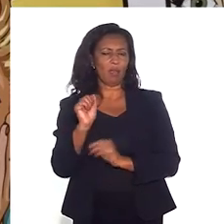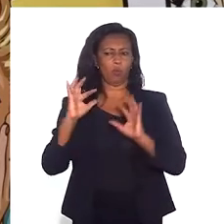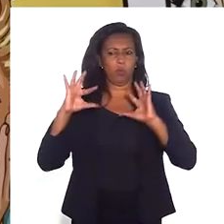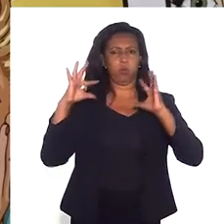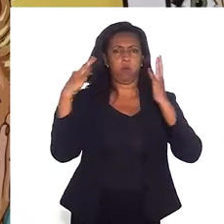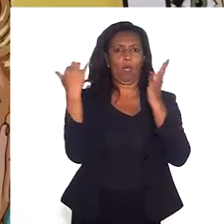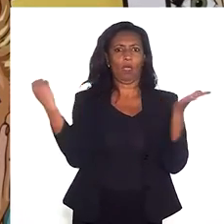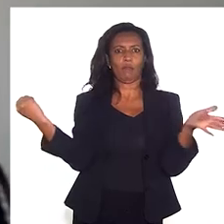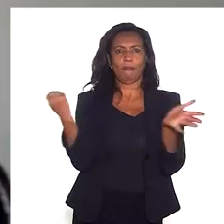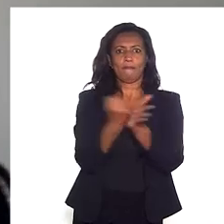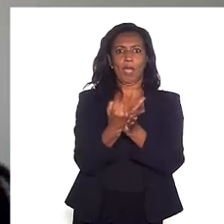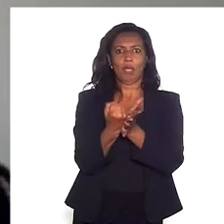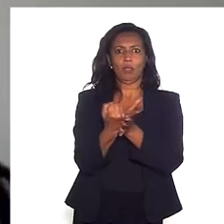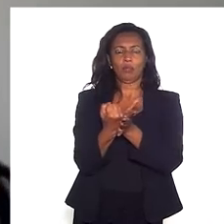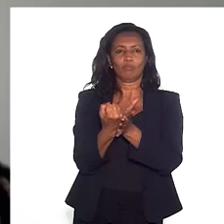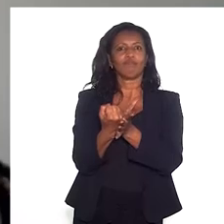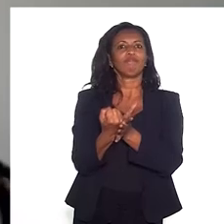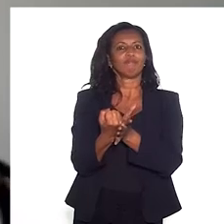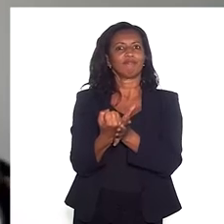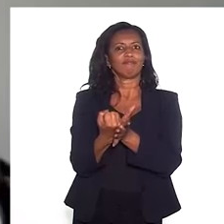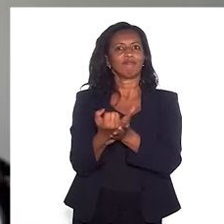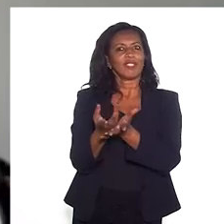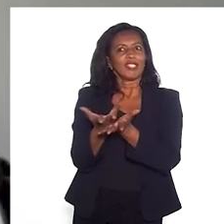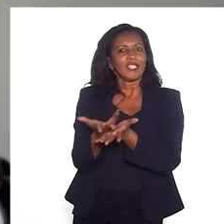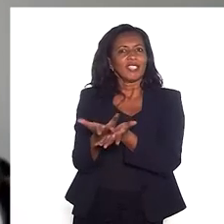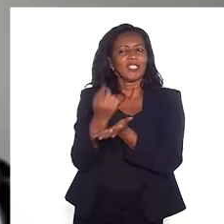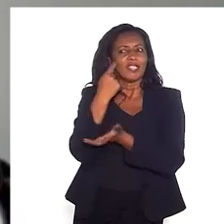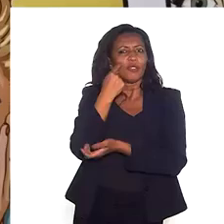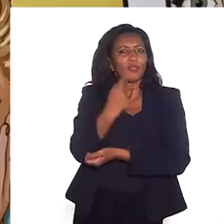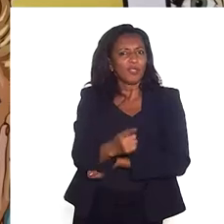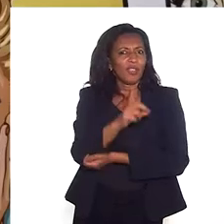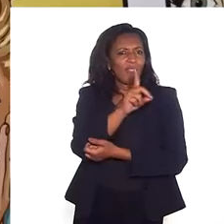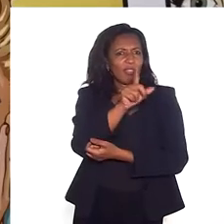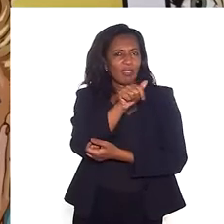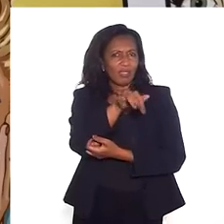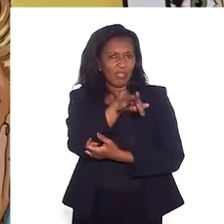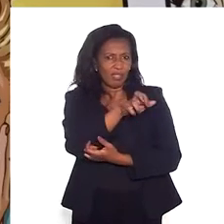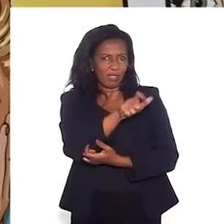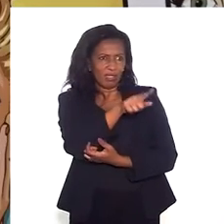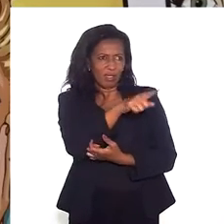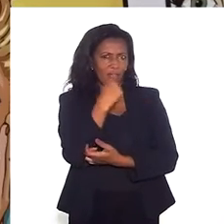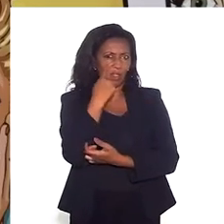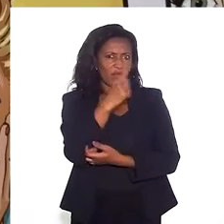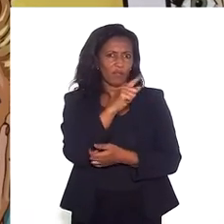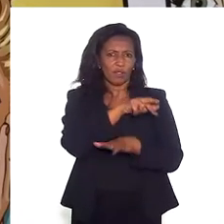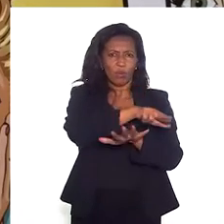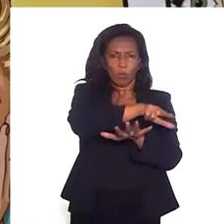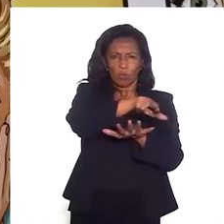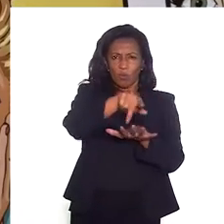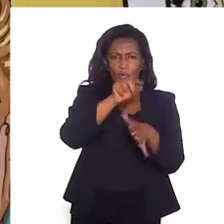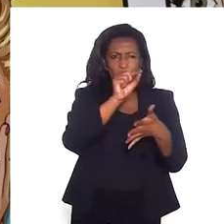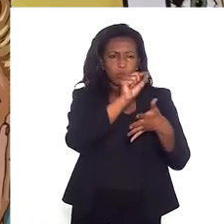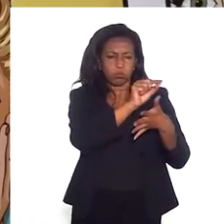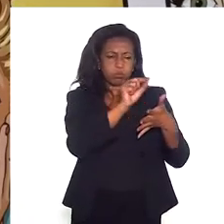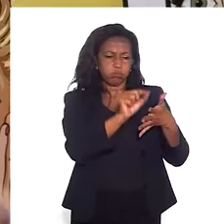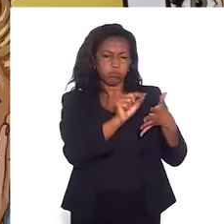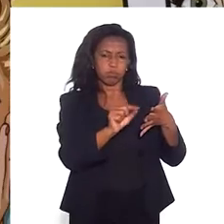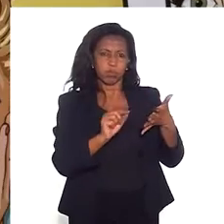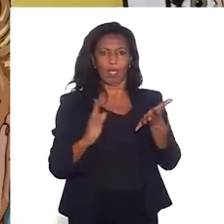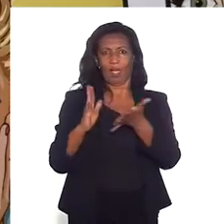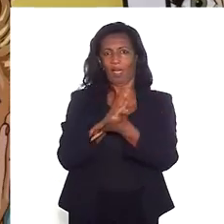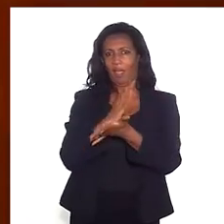ambiental, né, de impactos recebidos. E aí, Daniela, eu vi você fazendo várias